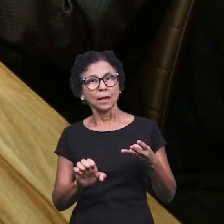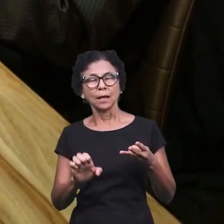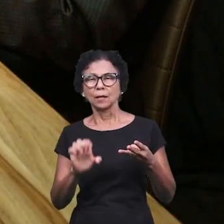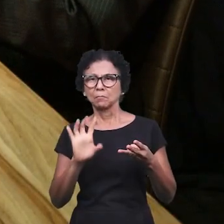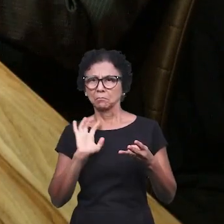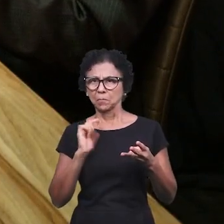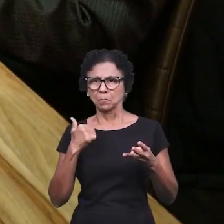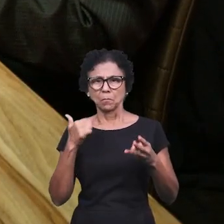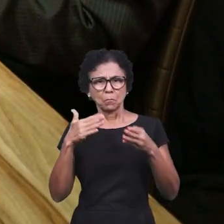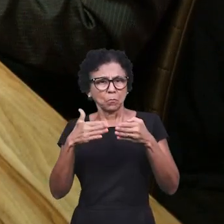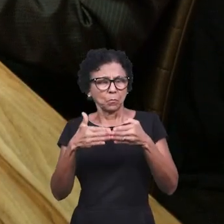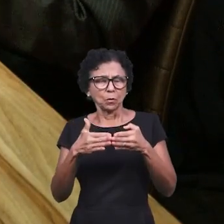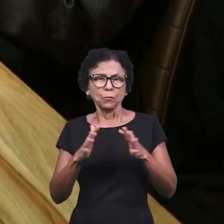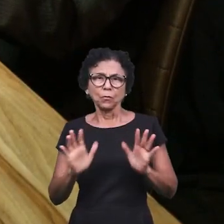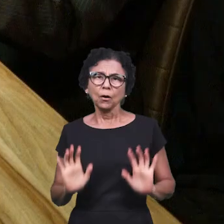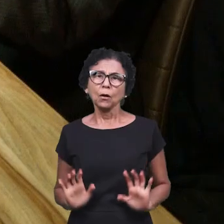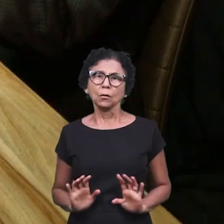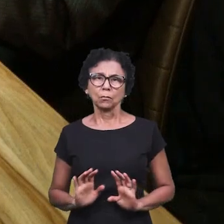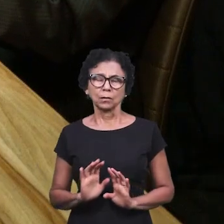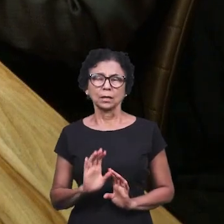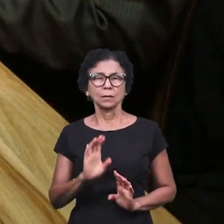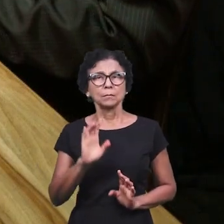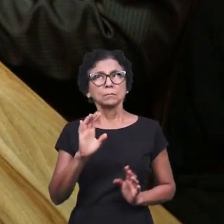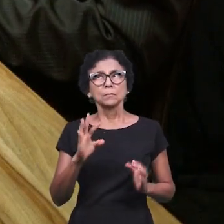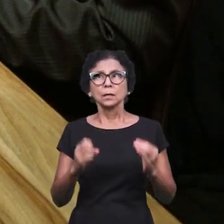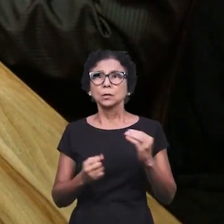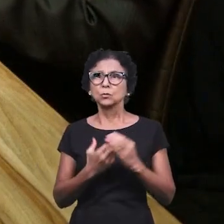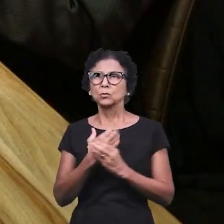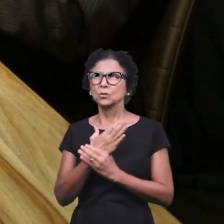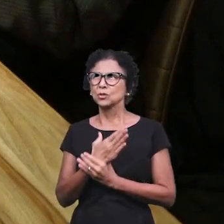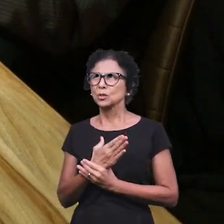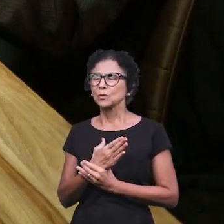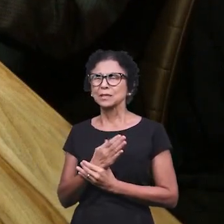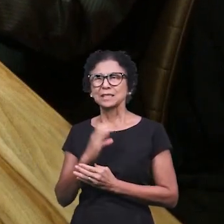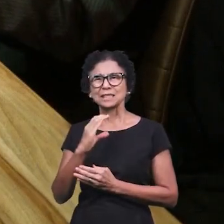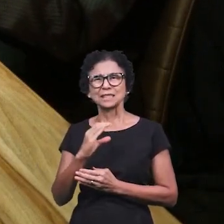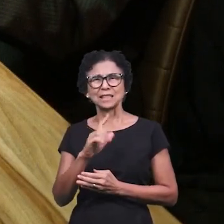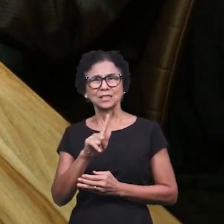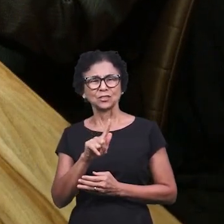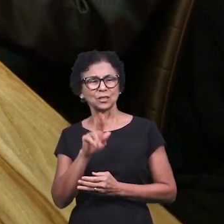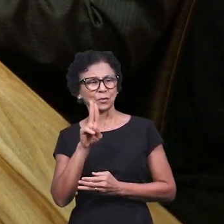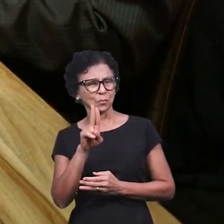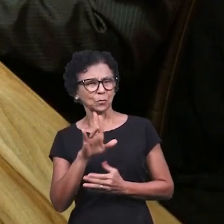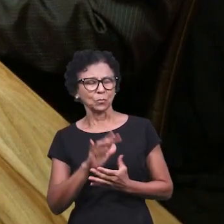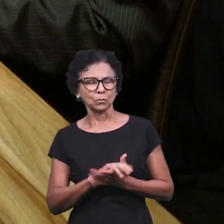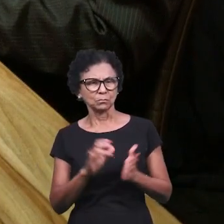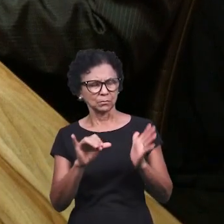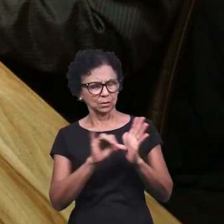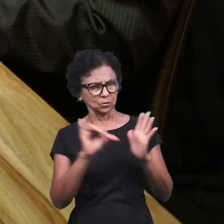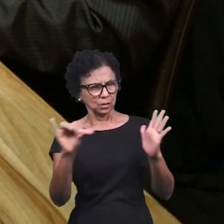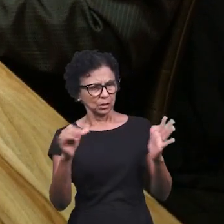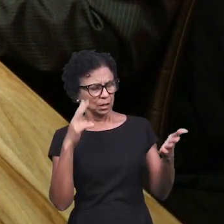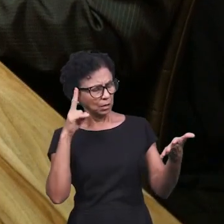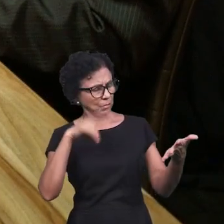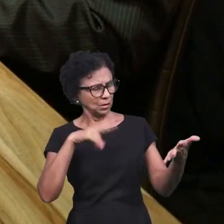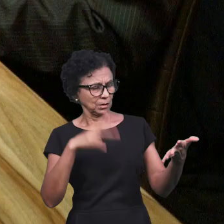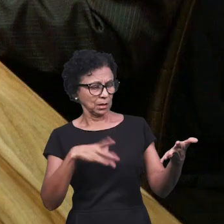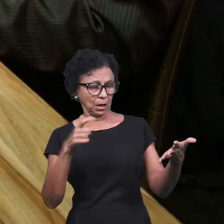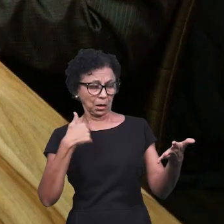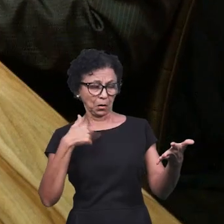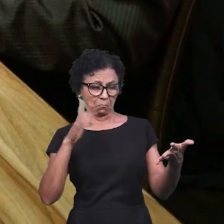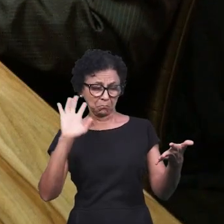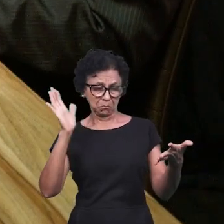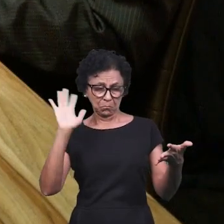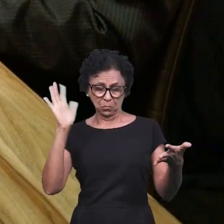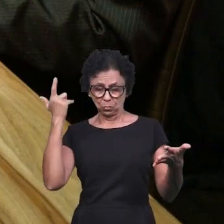eu estava mirando nesses concursos, meu foco era isso. A CGU era outra coisa, totalmente diferente. E eu olhei assim o edital,